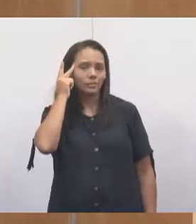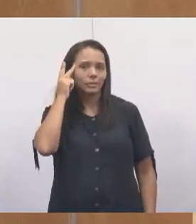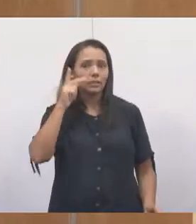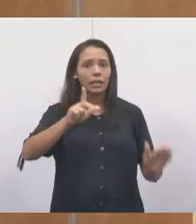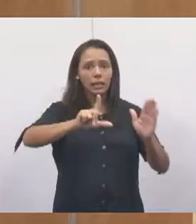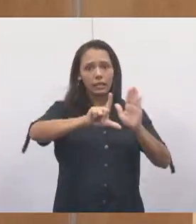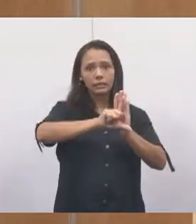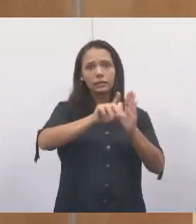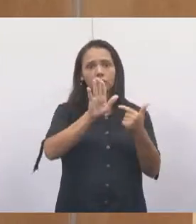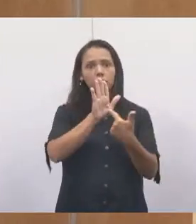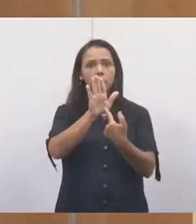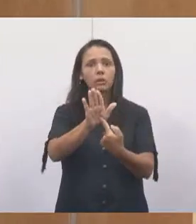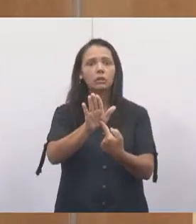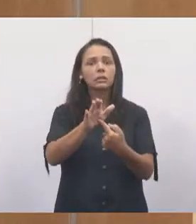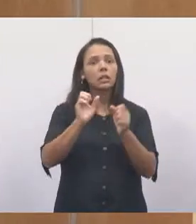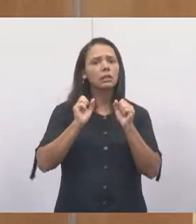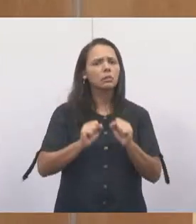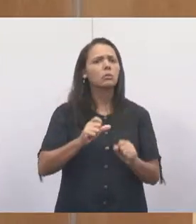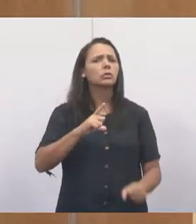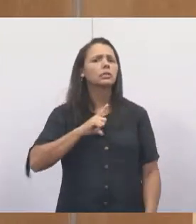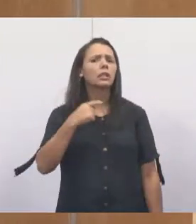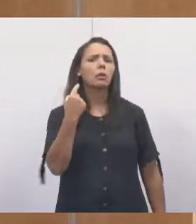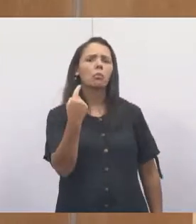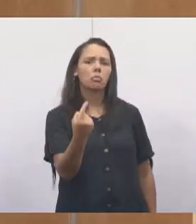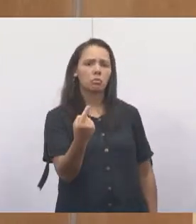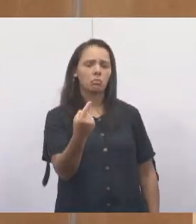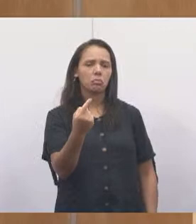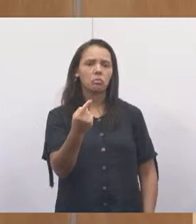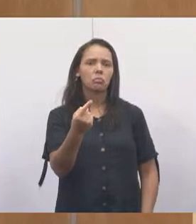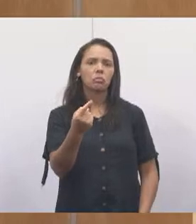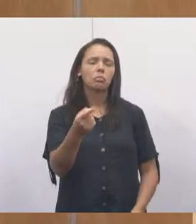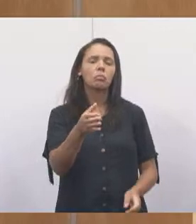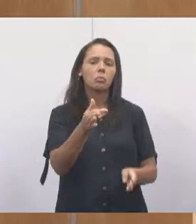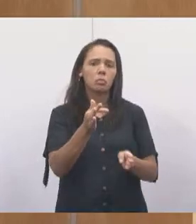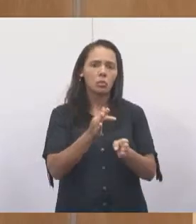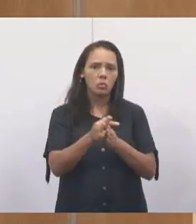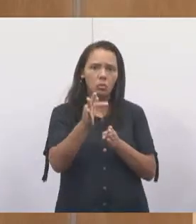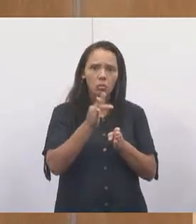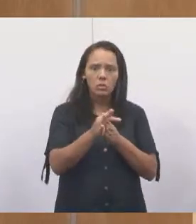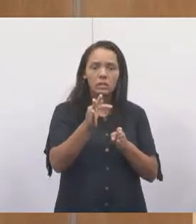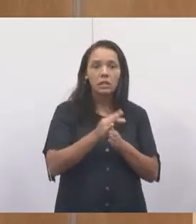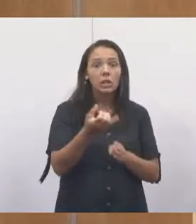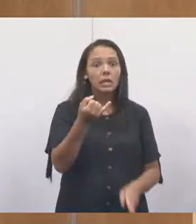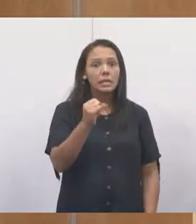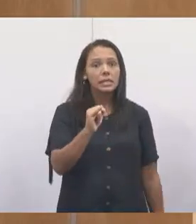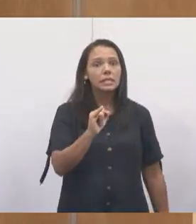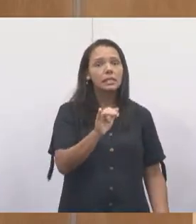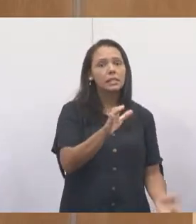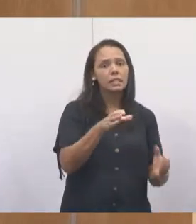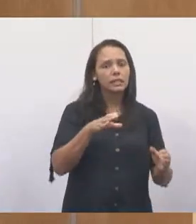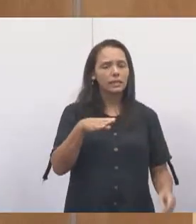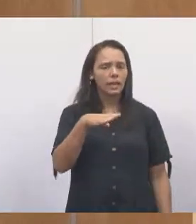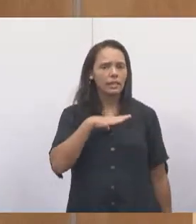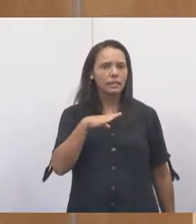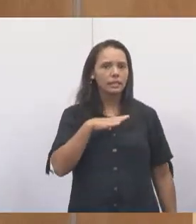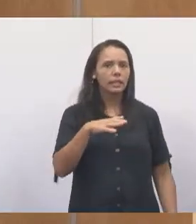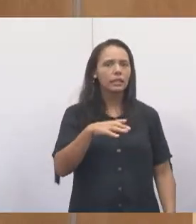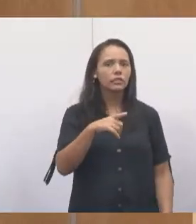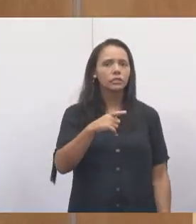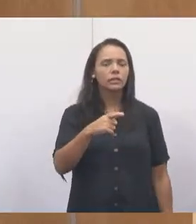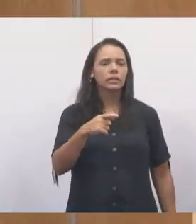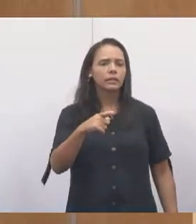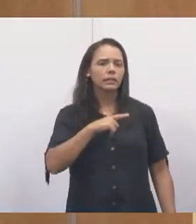que pode ter um conselho. Uma cidade, vereadores, com 100 mil habitantes, pode